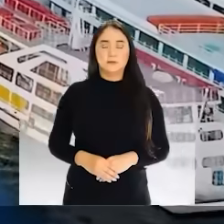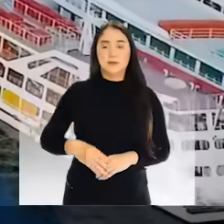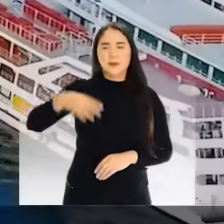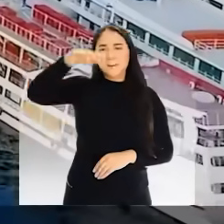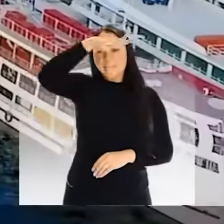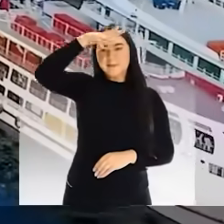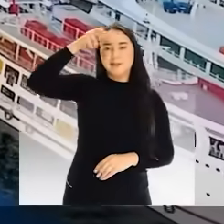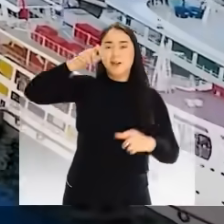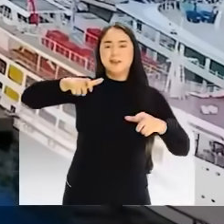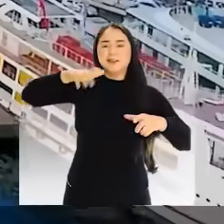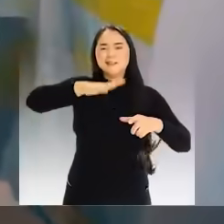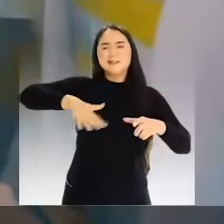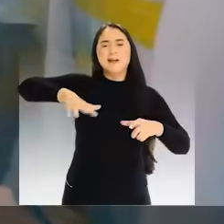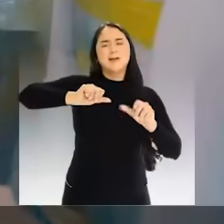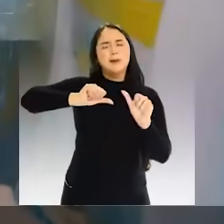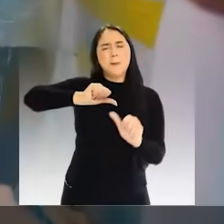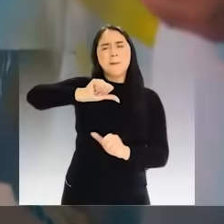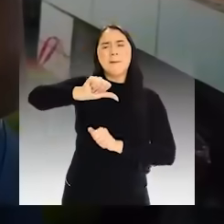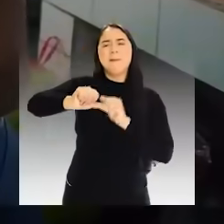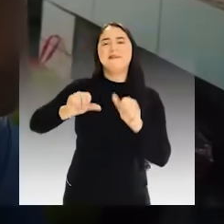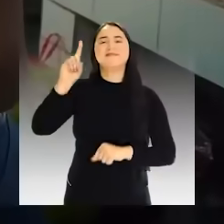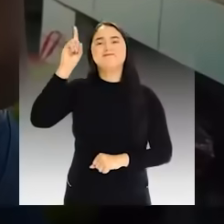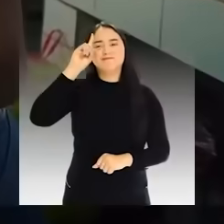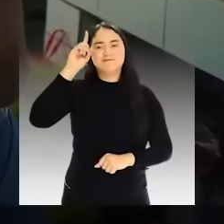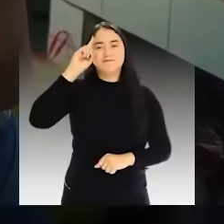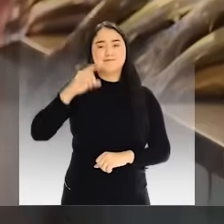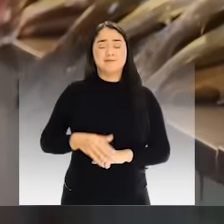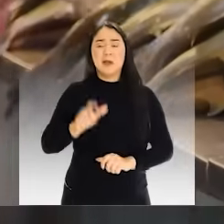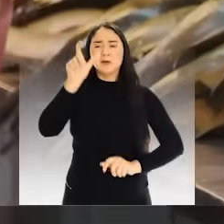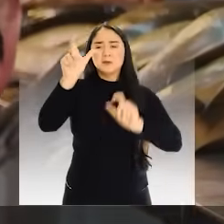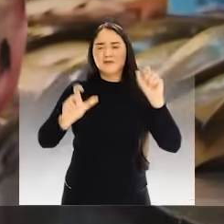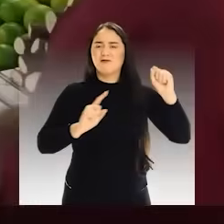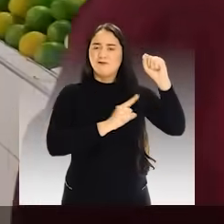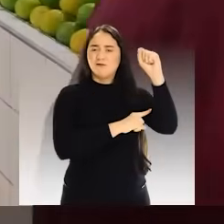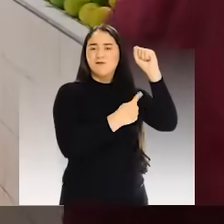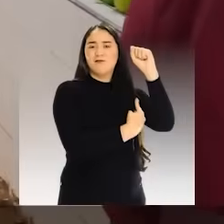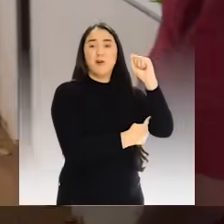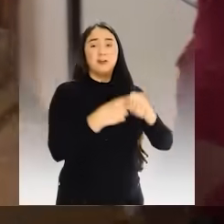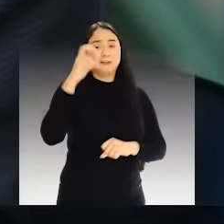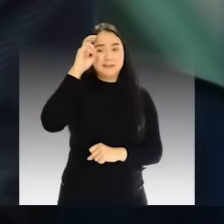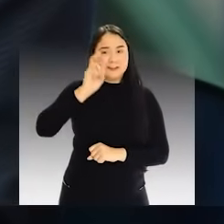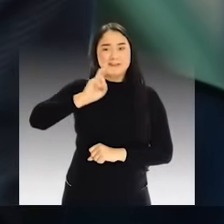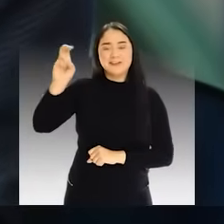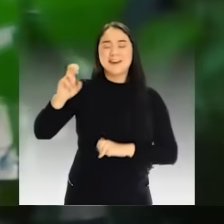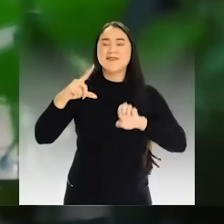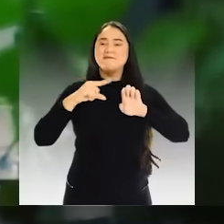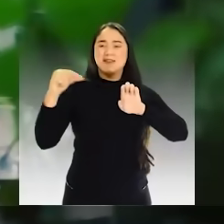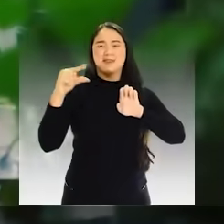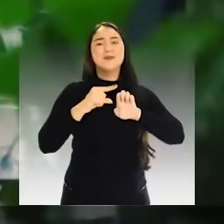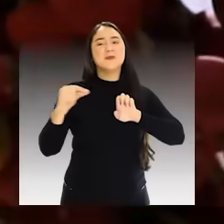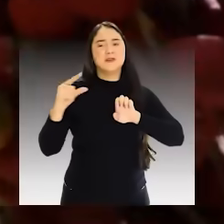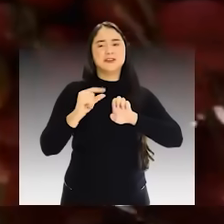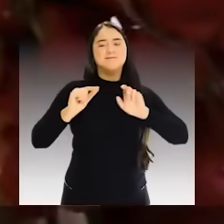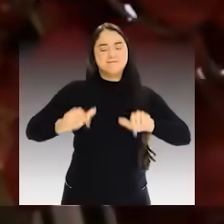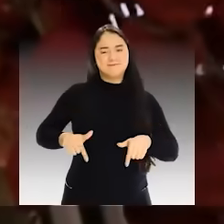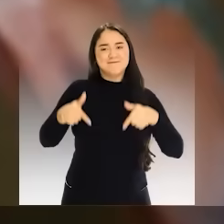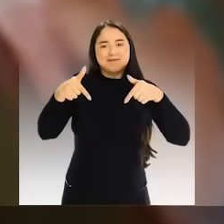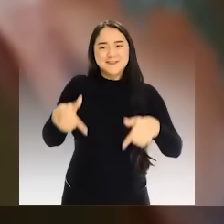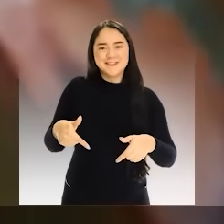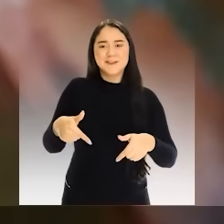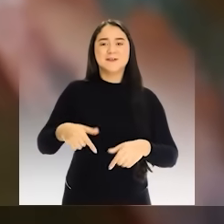em Manaus é uma cidade que se transforma a cada dia feita de gente forte inteligente e